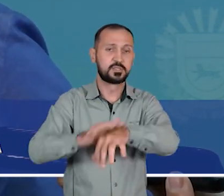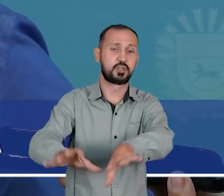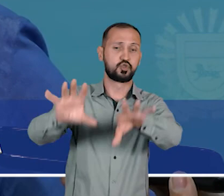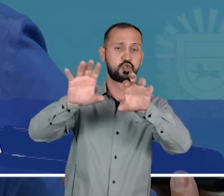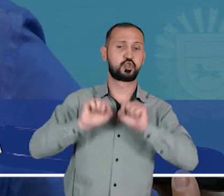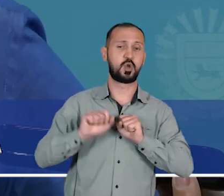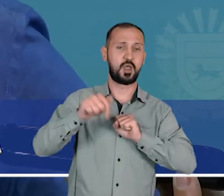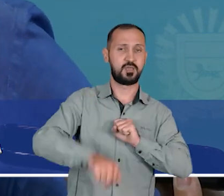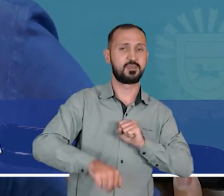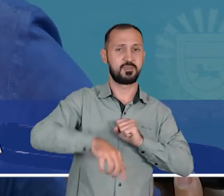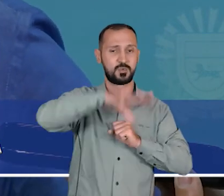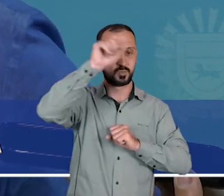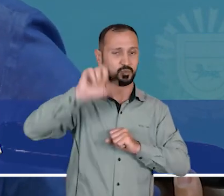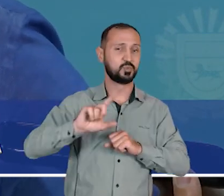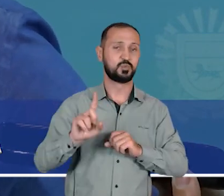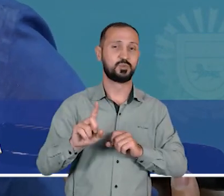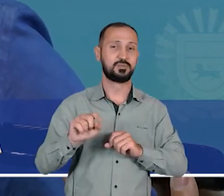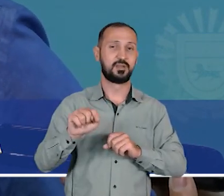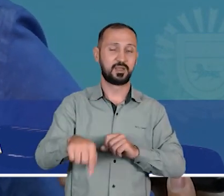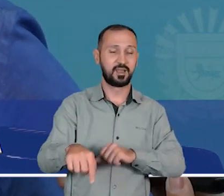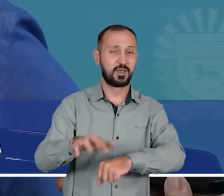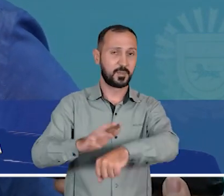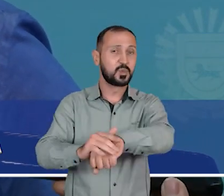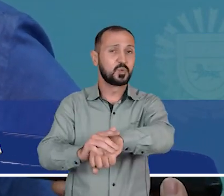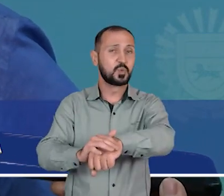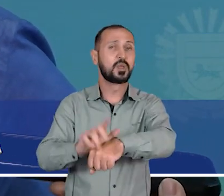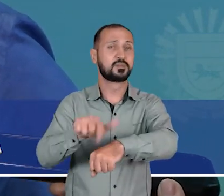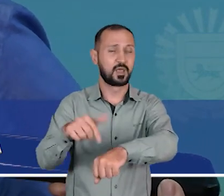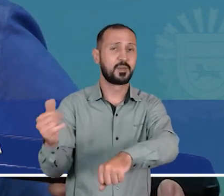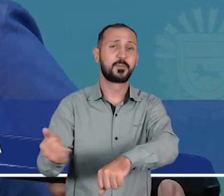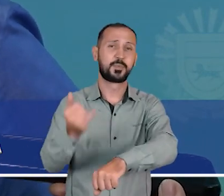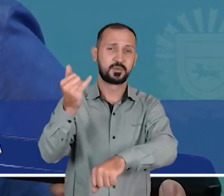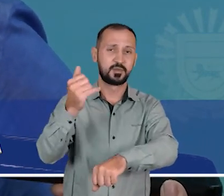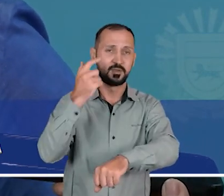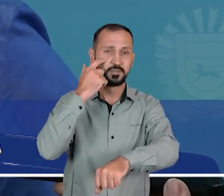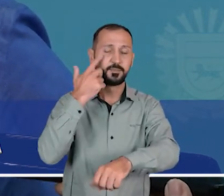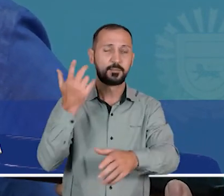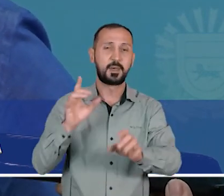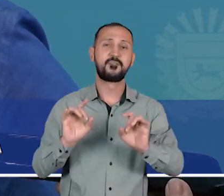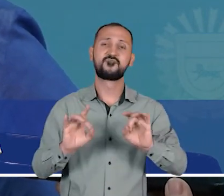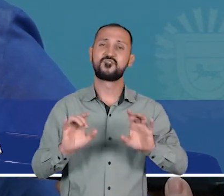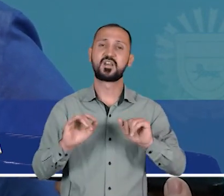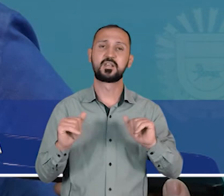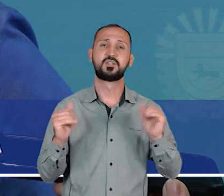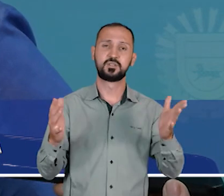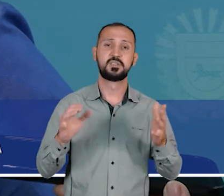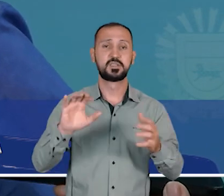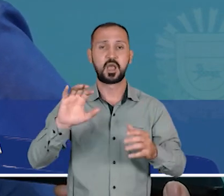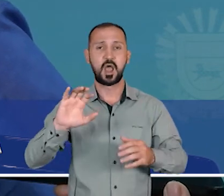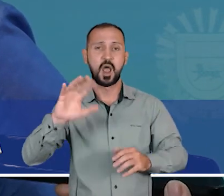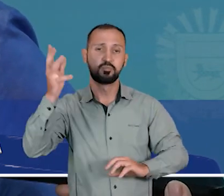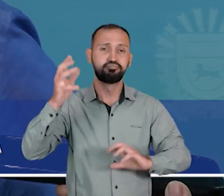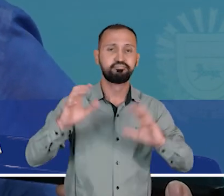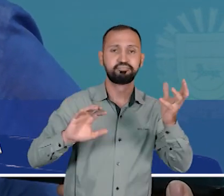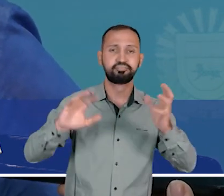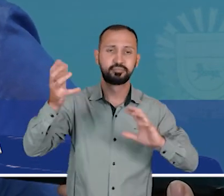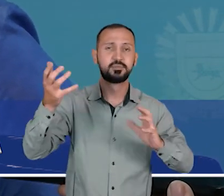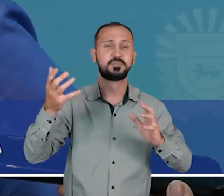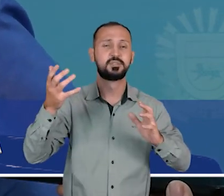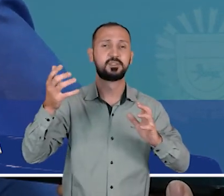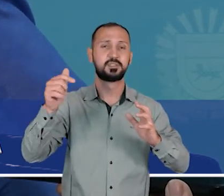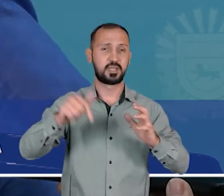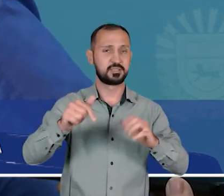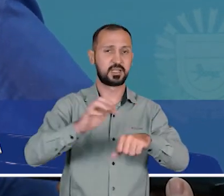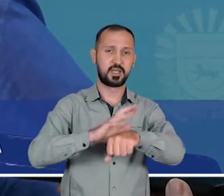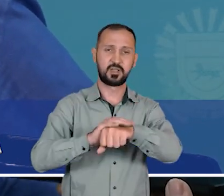doença seja reintroduzida no nosso estado. Ela é uma doença muito importante sob o aspecto comercial, né? Se ocorrências dessa